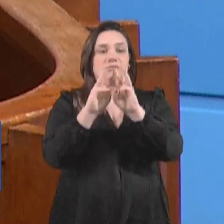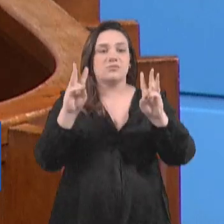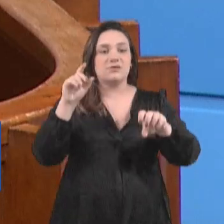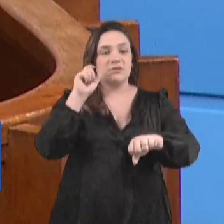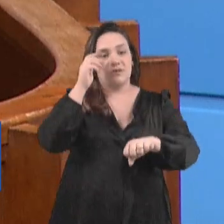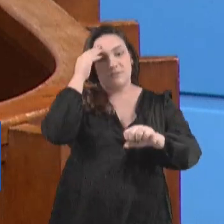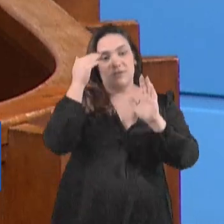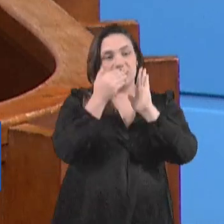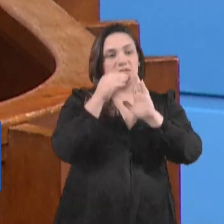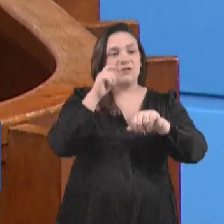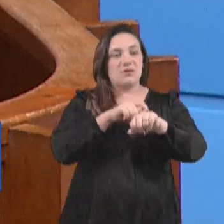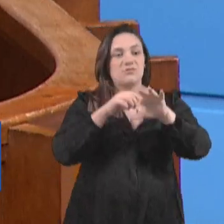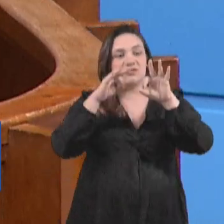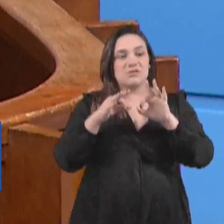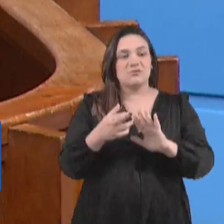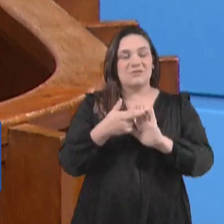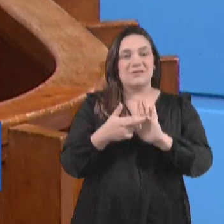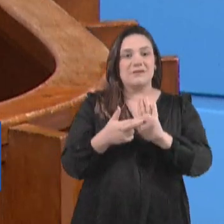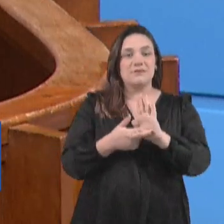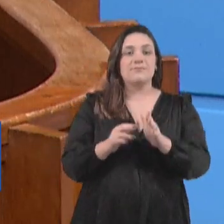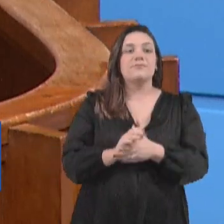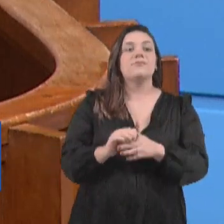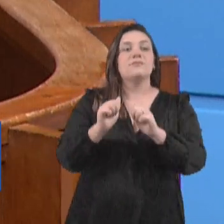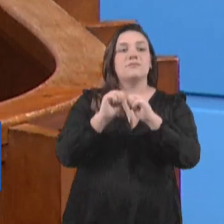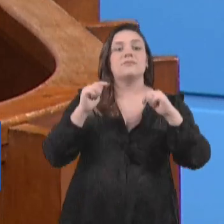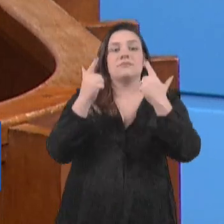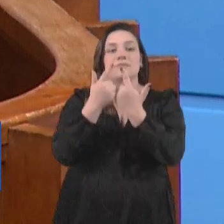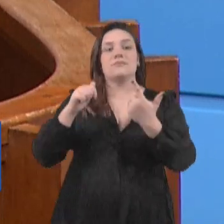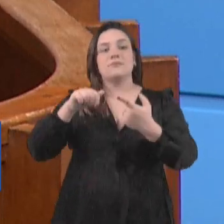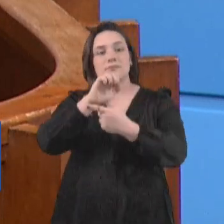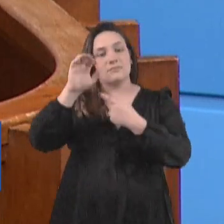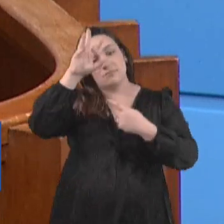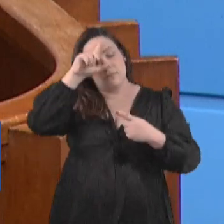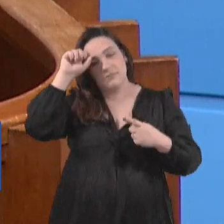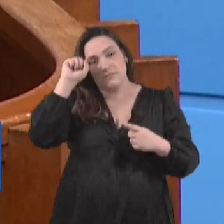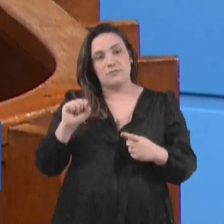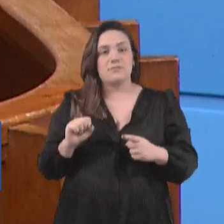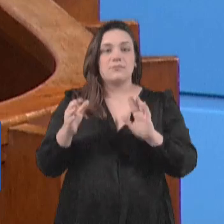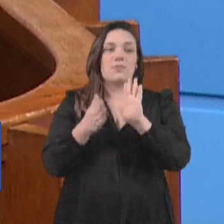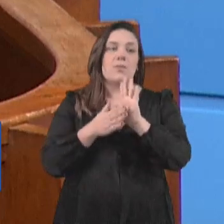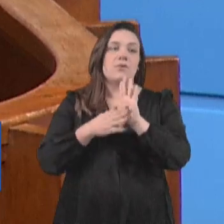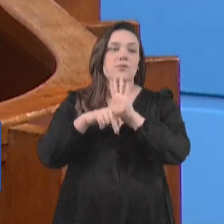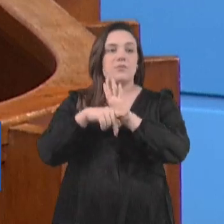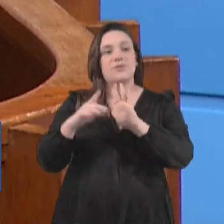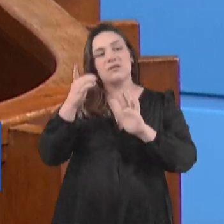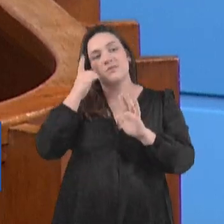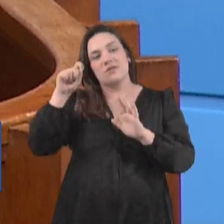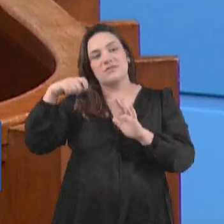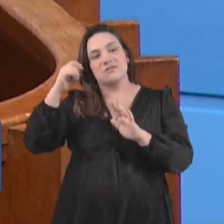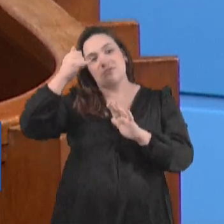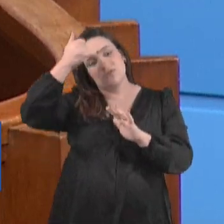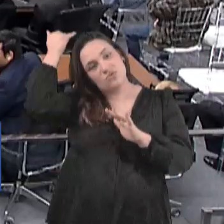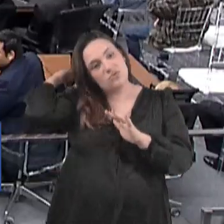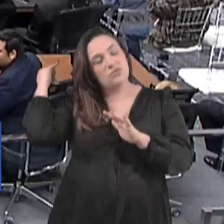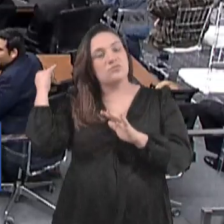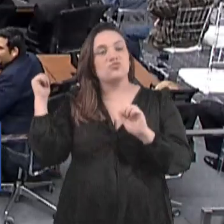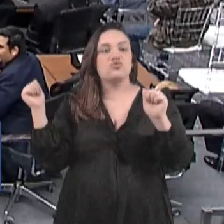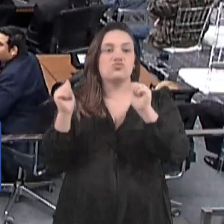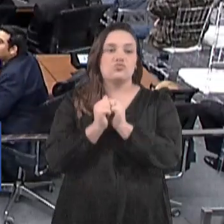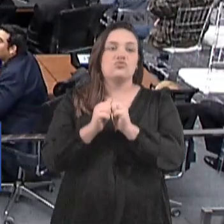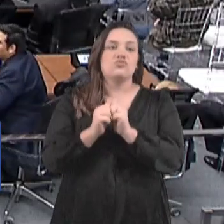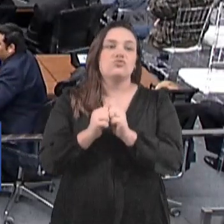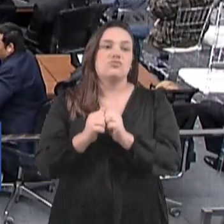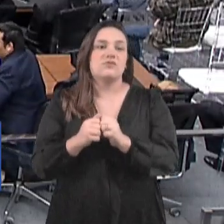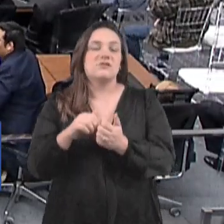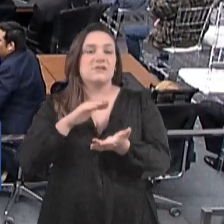prazo regimental. A Assembleia Legislativa do Estado de Mato Grosso do Sul, por proposição do deputado Júnior Mock, em